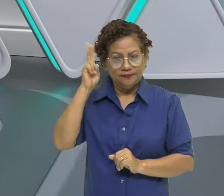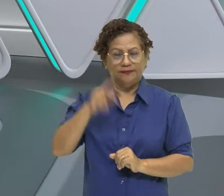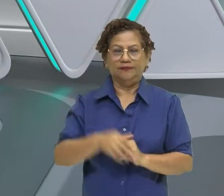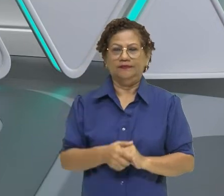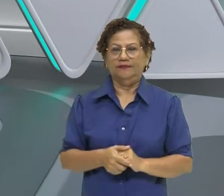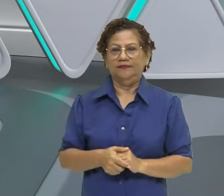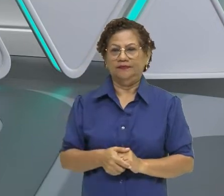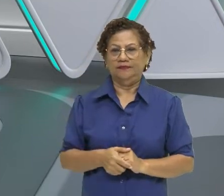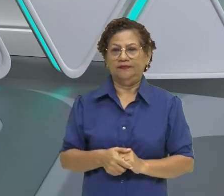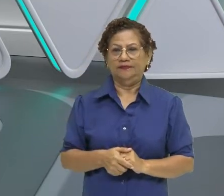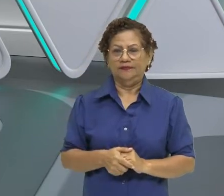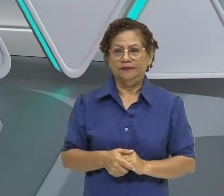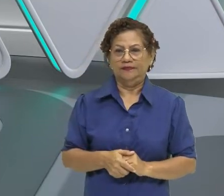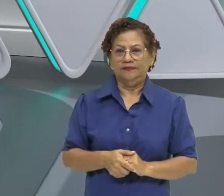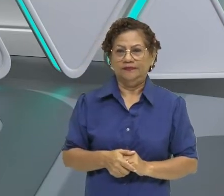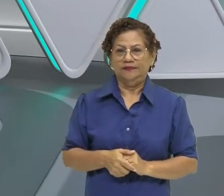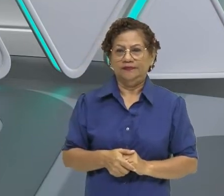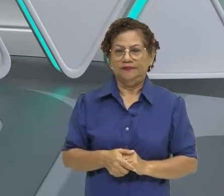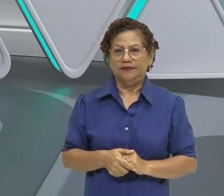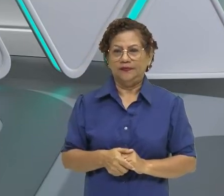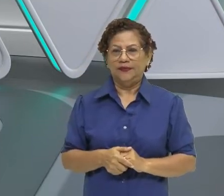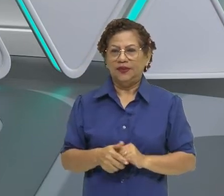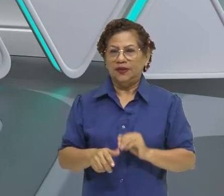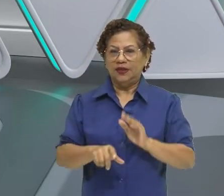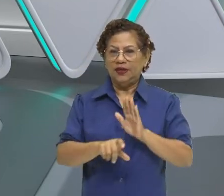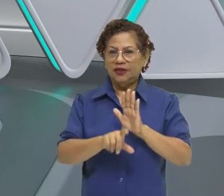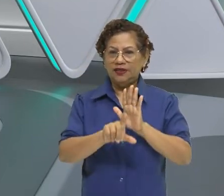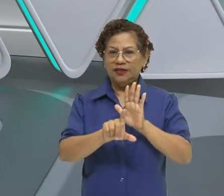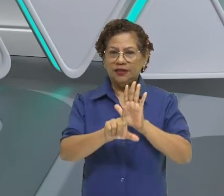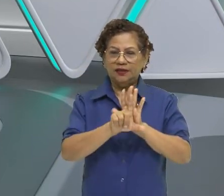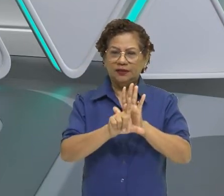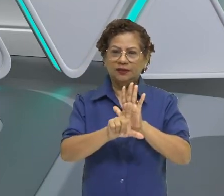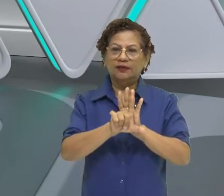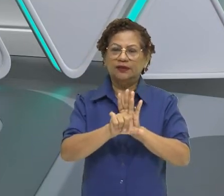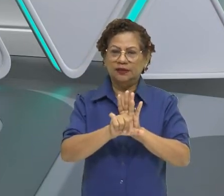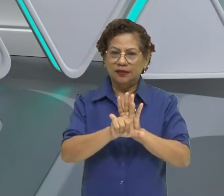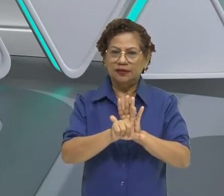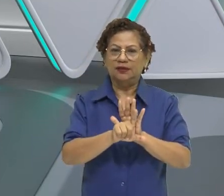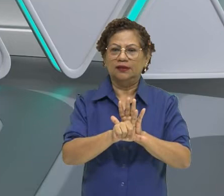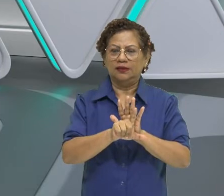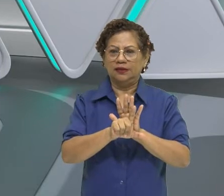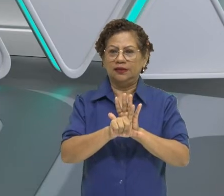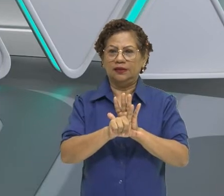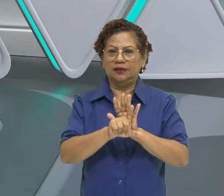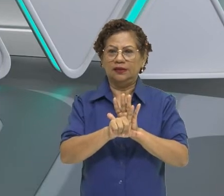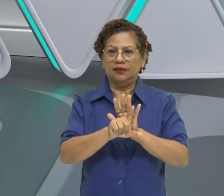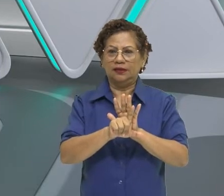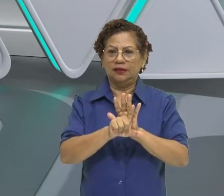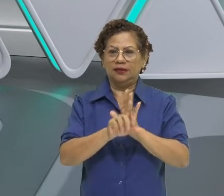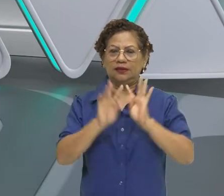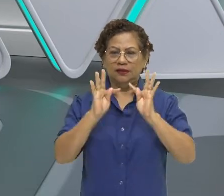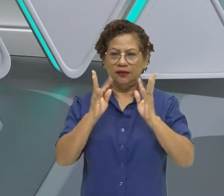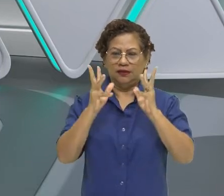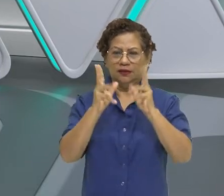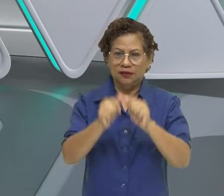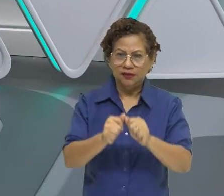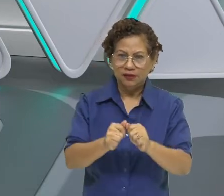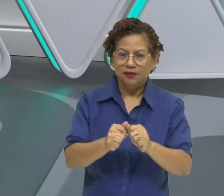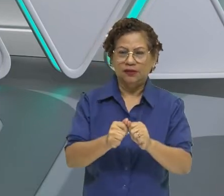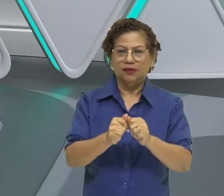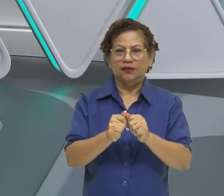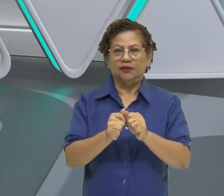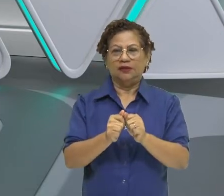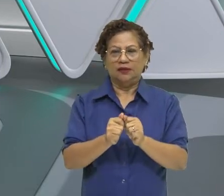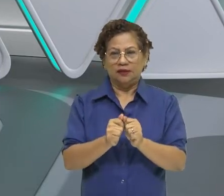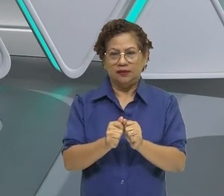frontalidade e a observação da hierarquia na representação da imagem também, seguindo